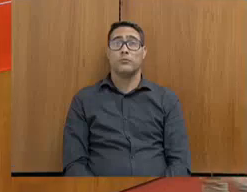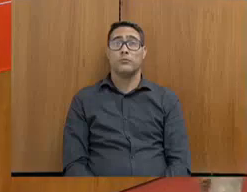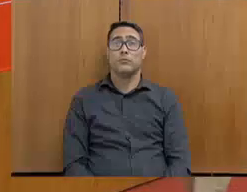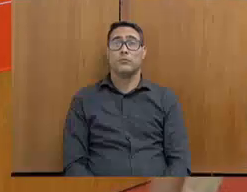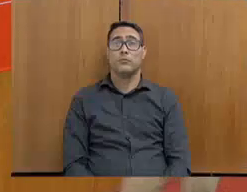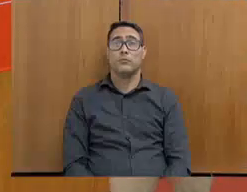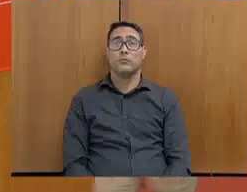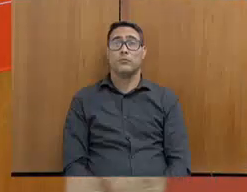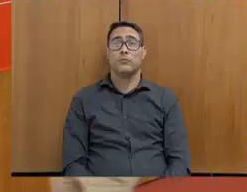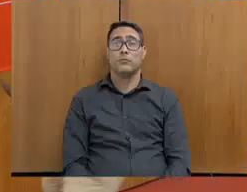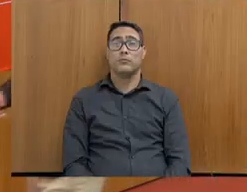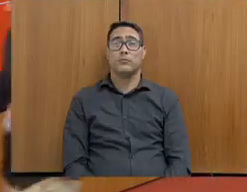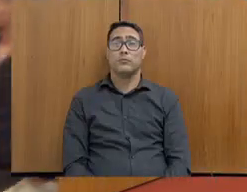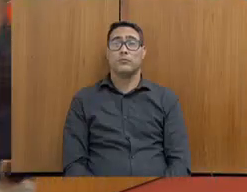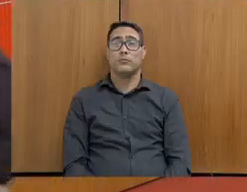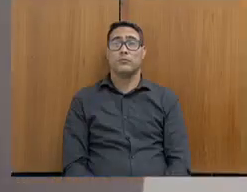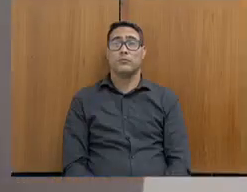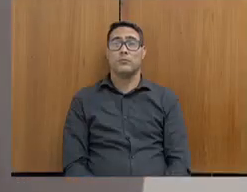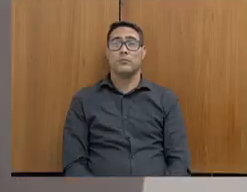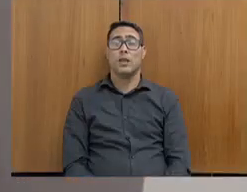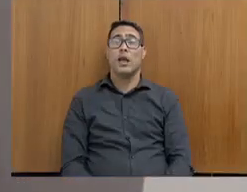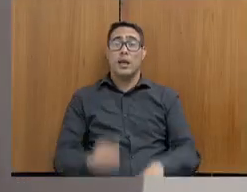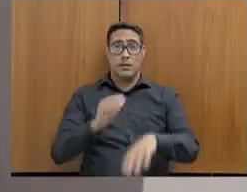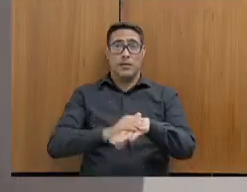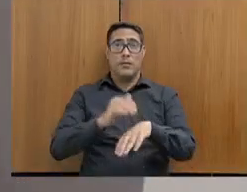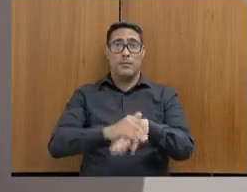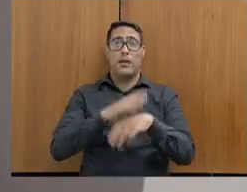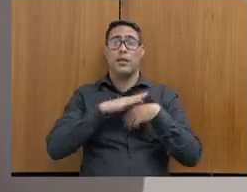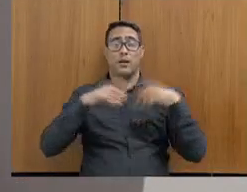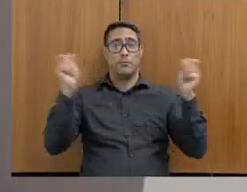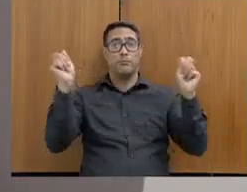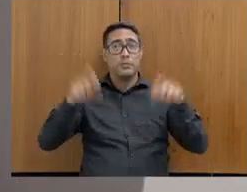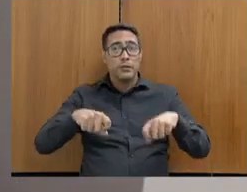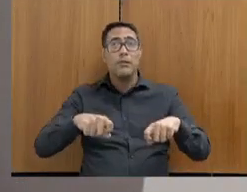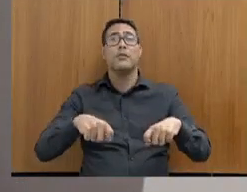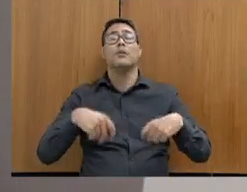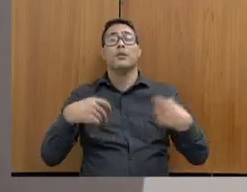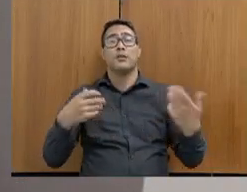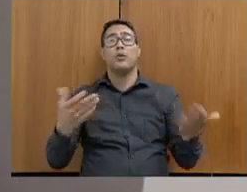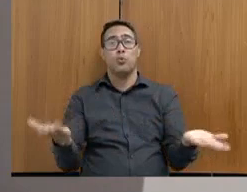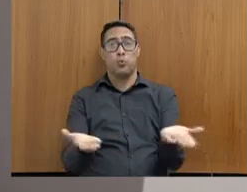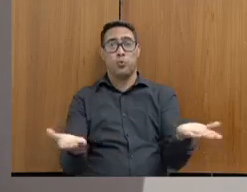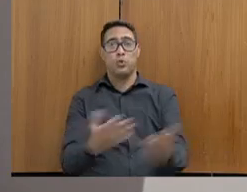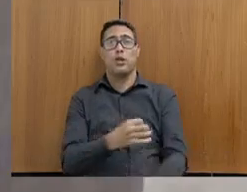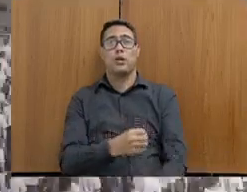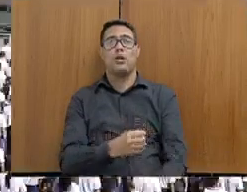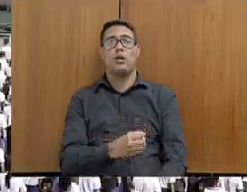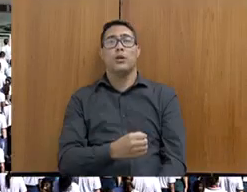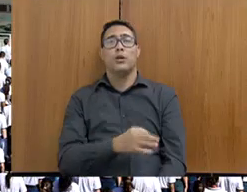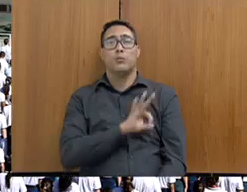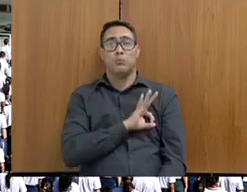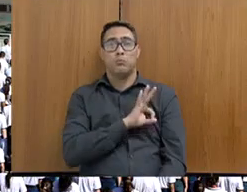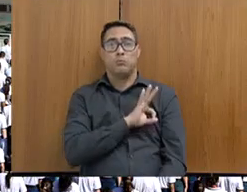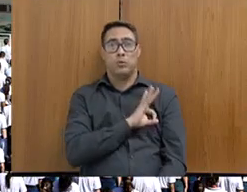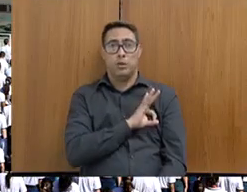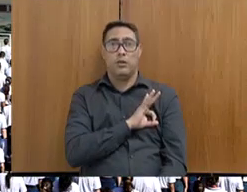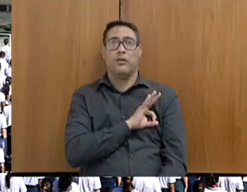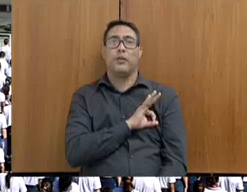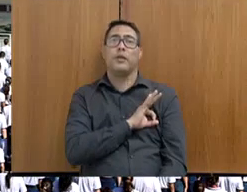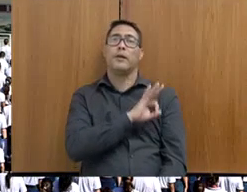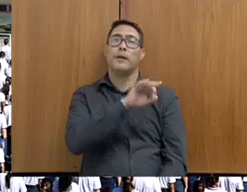em relação à capacitação é a nossa academia de Polícia é de Janeiro a Abril de 2023